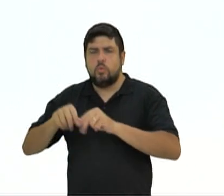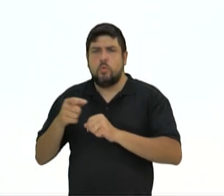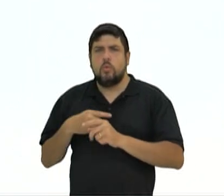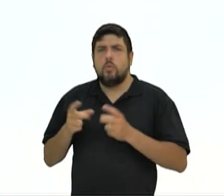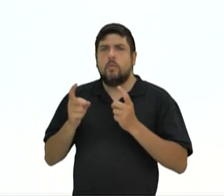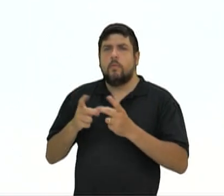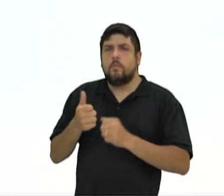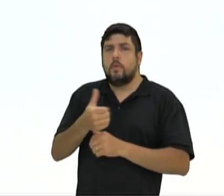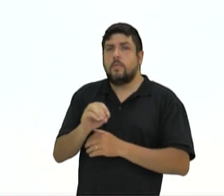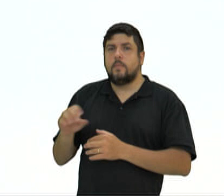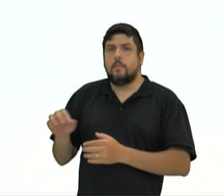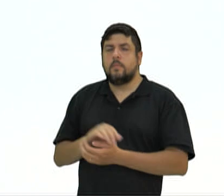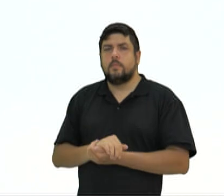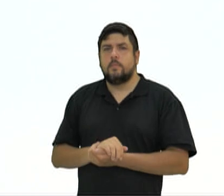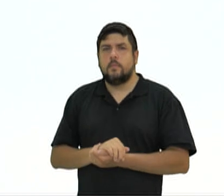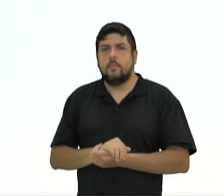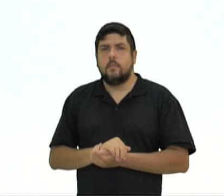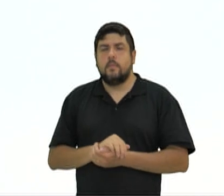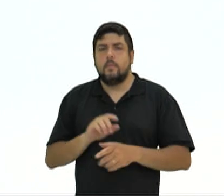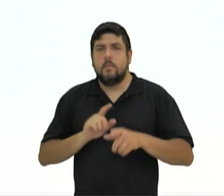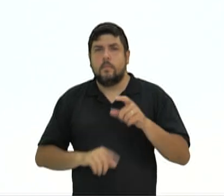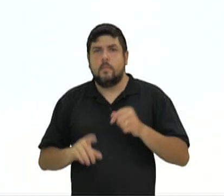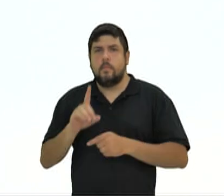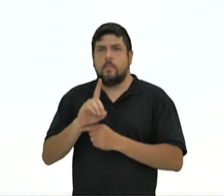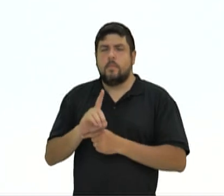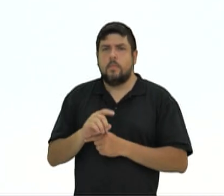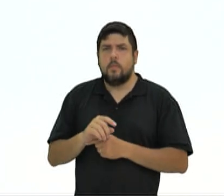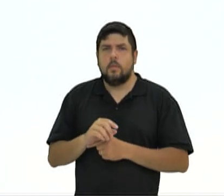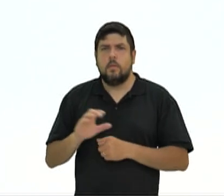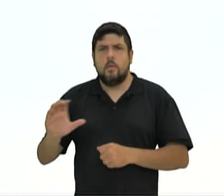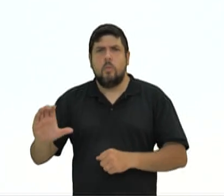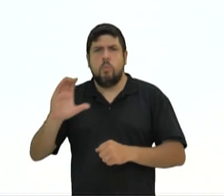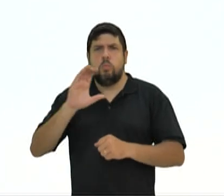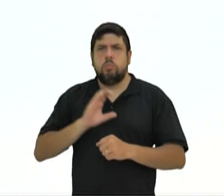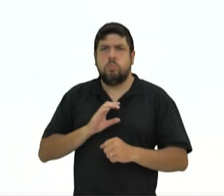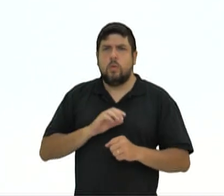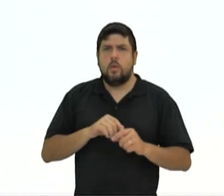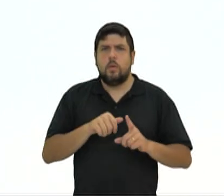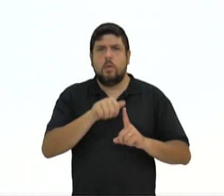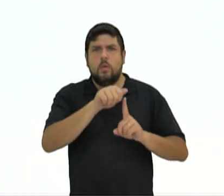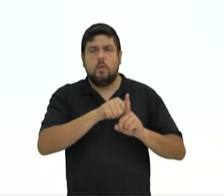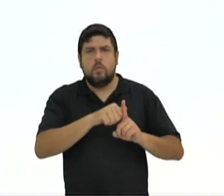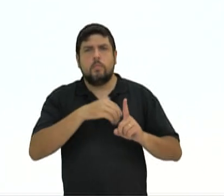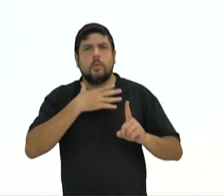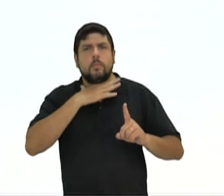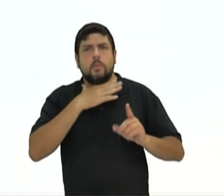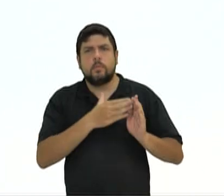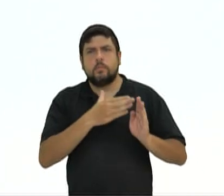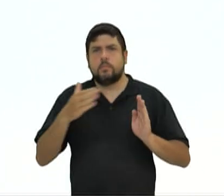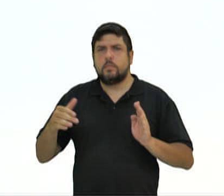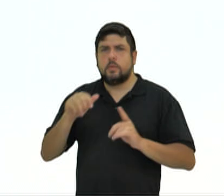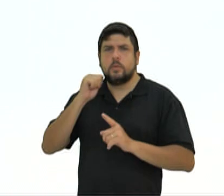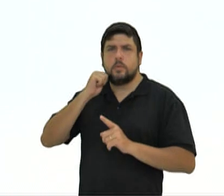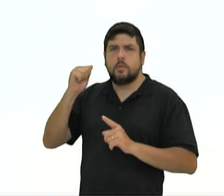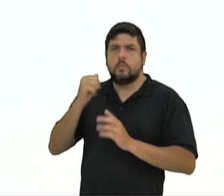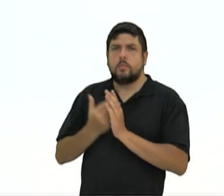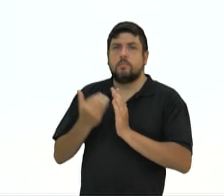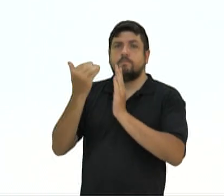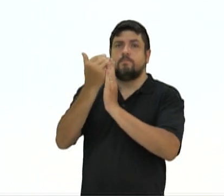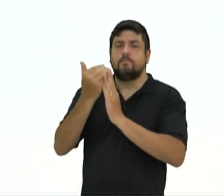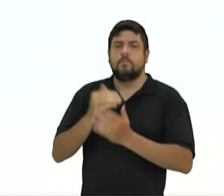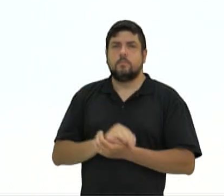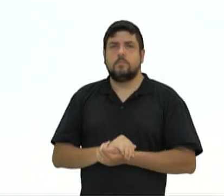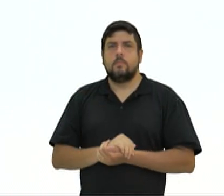D, o faturamento da indústria aumentou de março para abril? Então, o que se vai fazer? Você vai